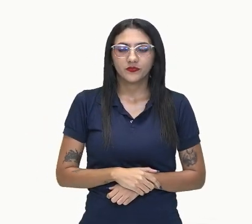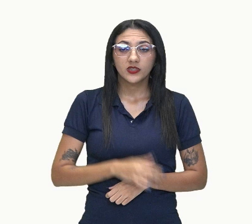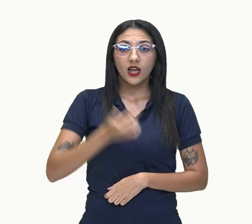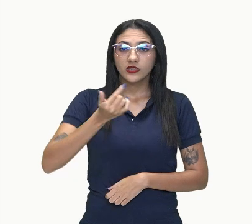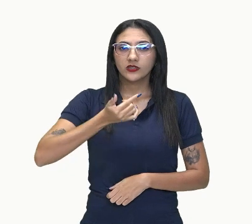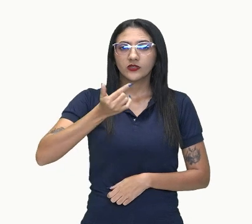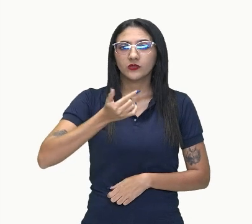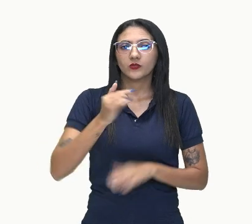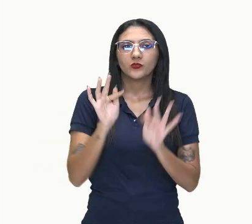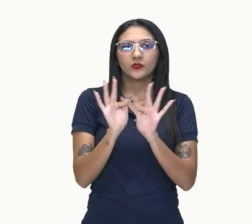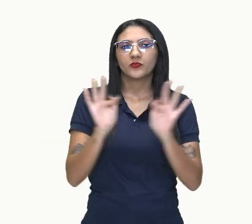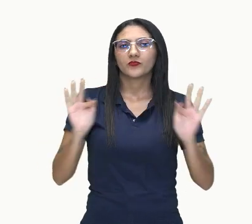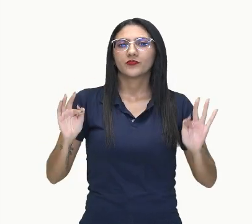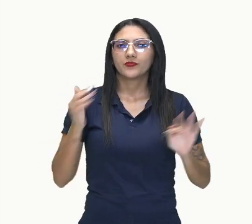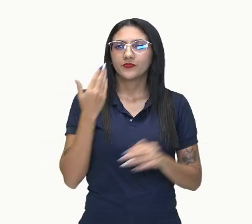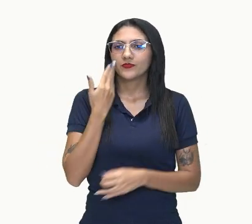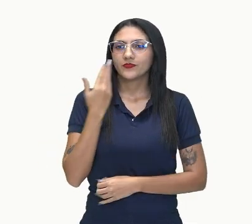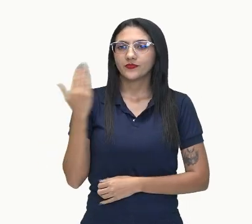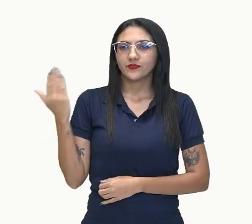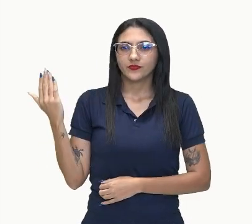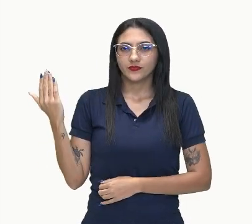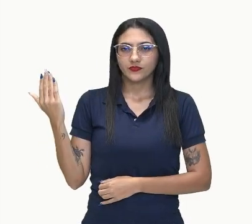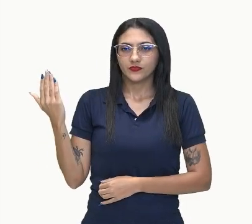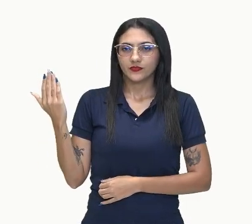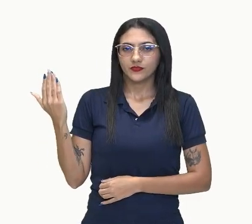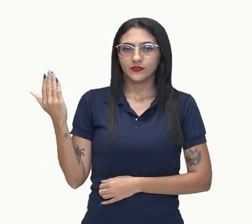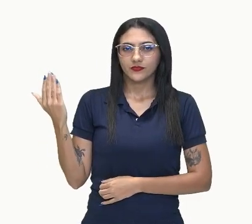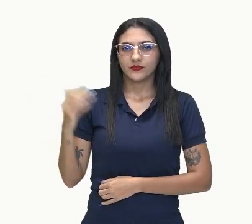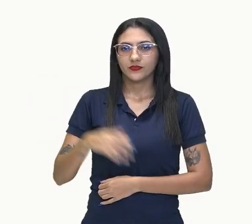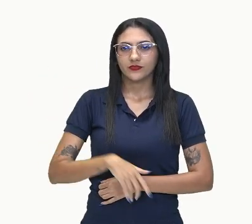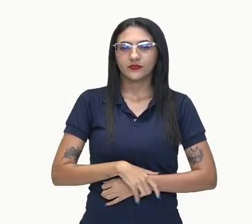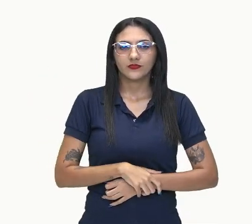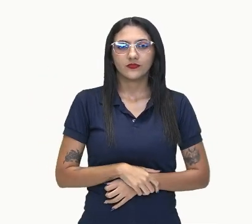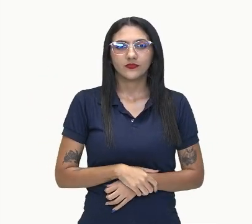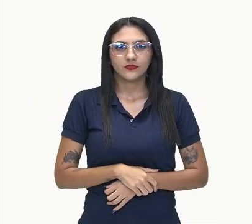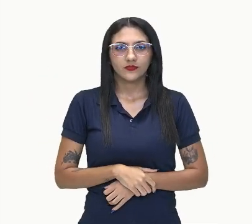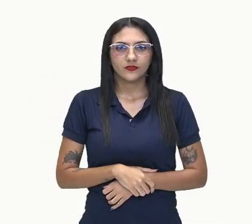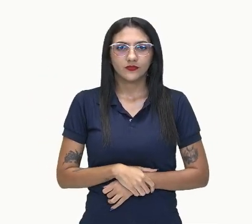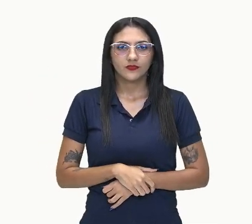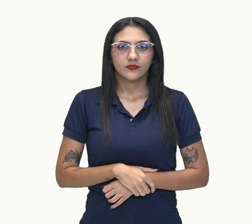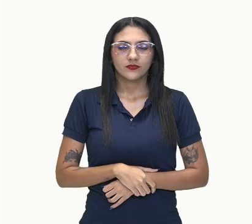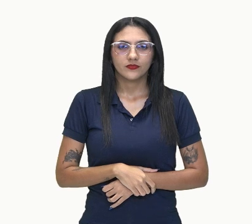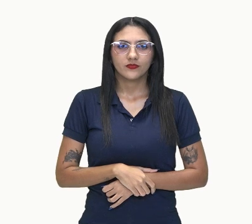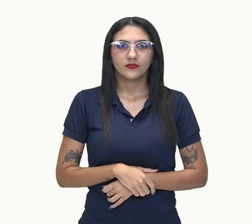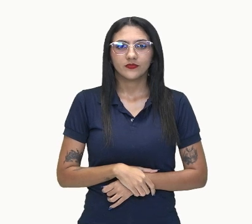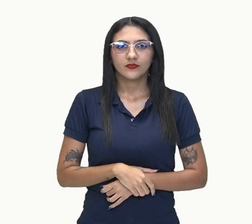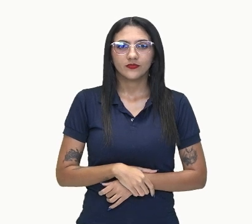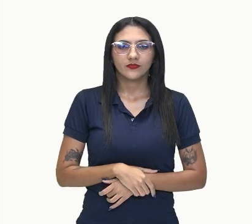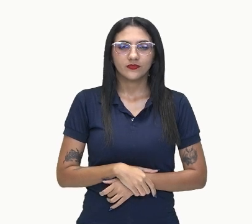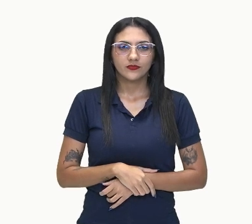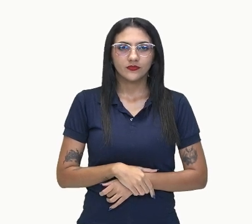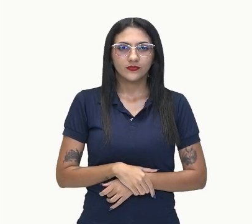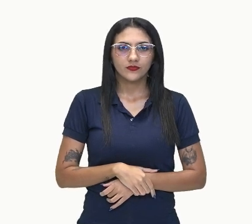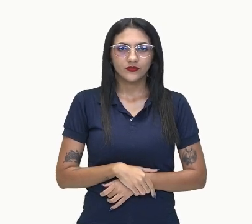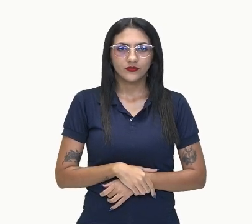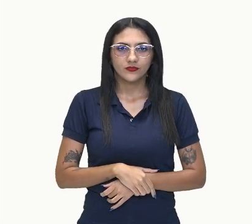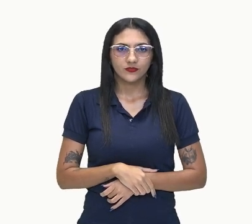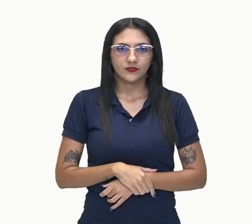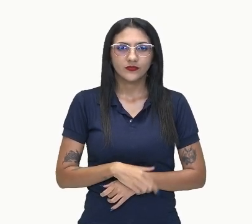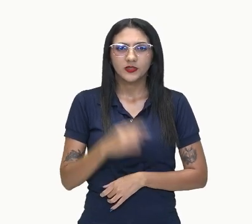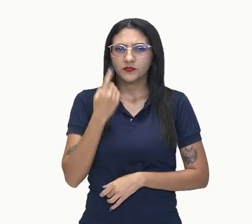exemplo. Fish is healthier than French fries.